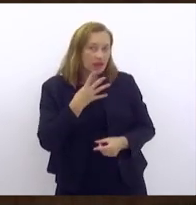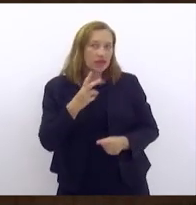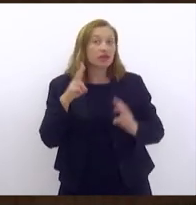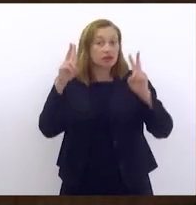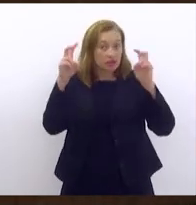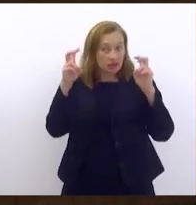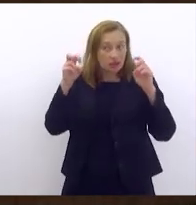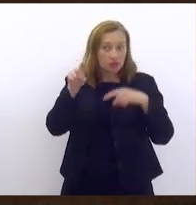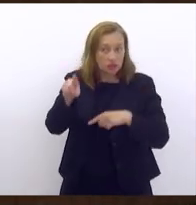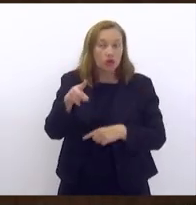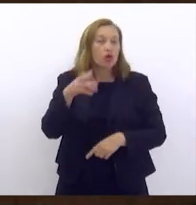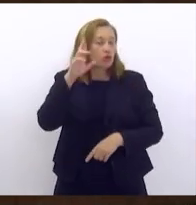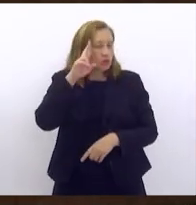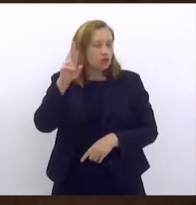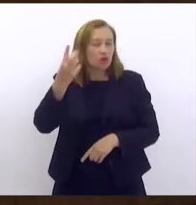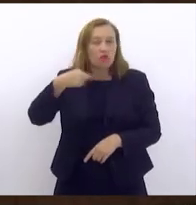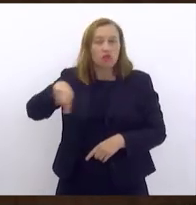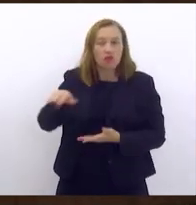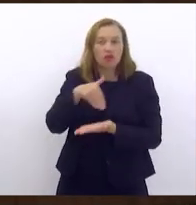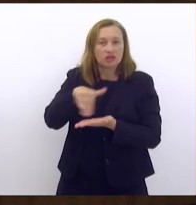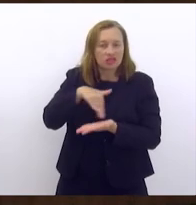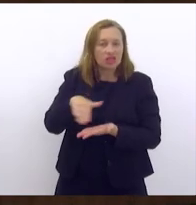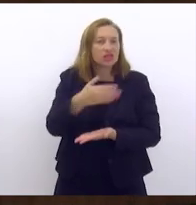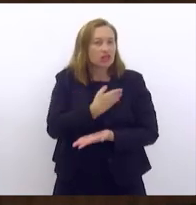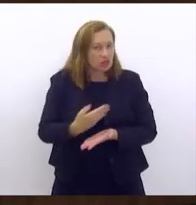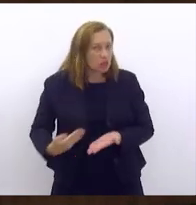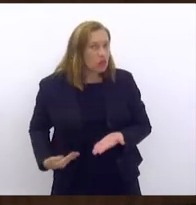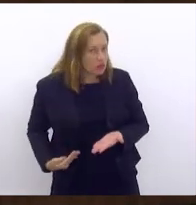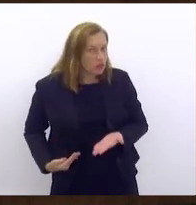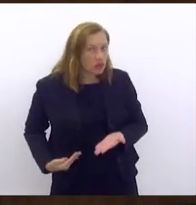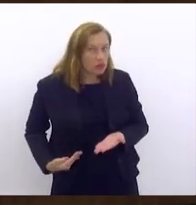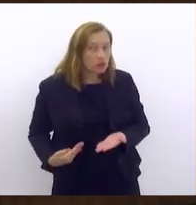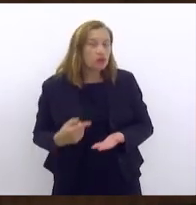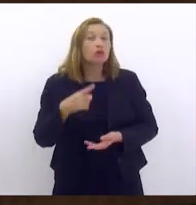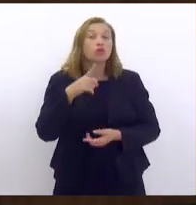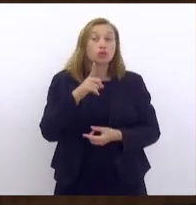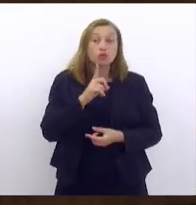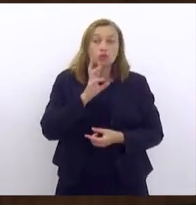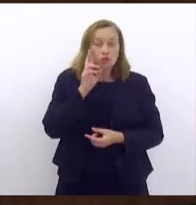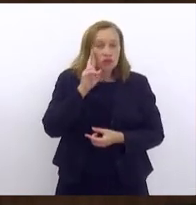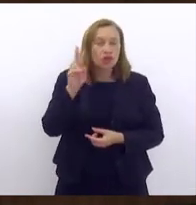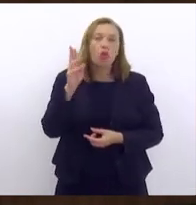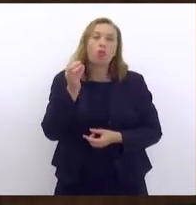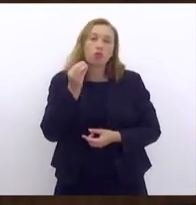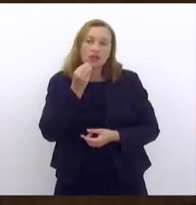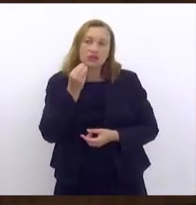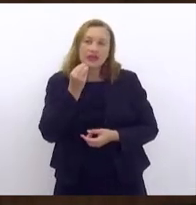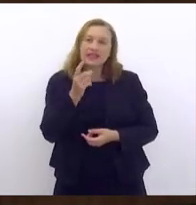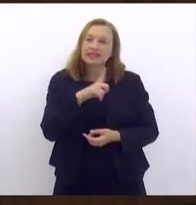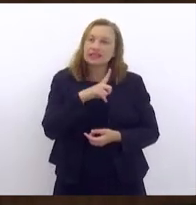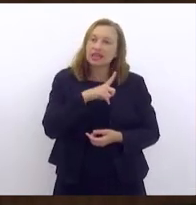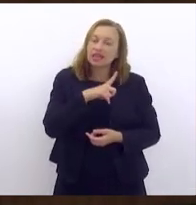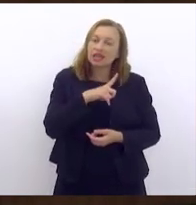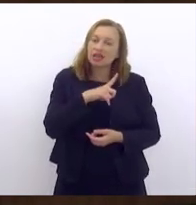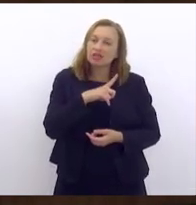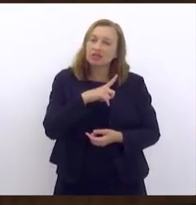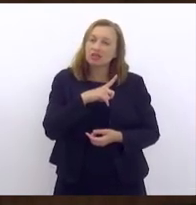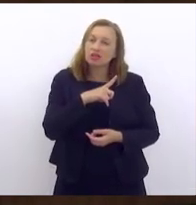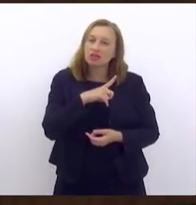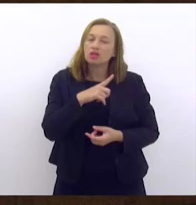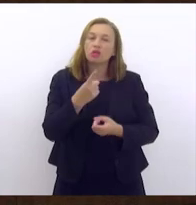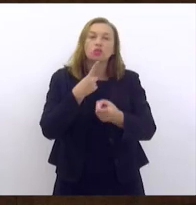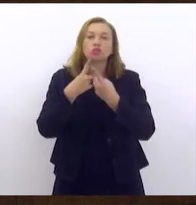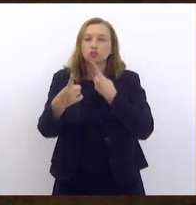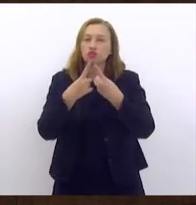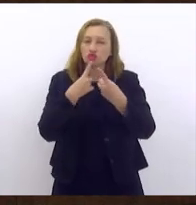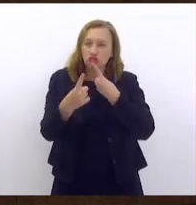Quando o senhor esteve na Secretaria de Governo, o senhor teve, inclusive, a oportunidade de estabelecer um